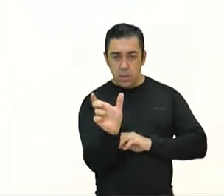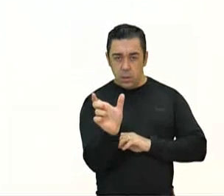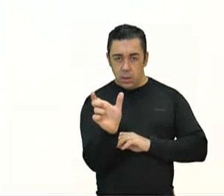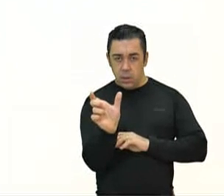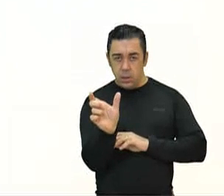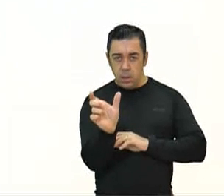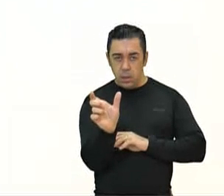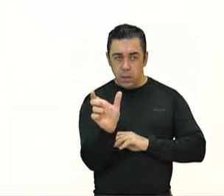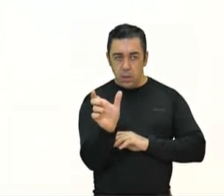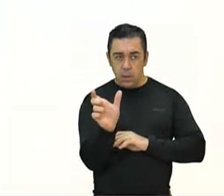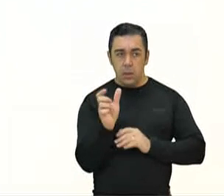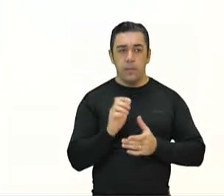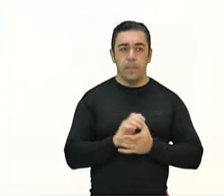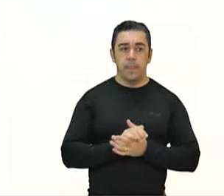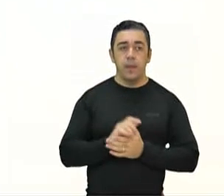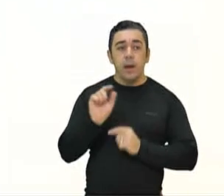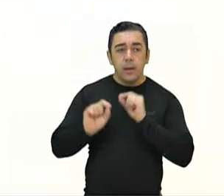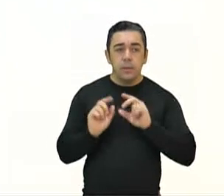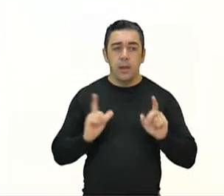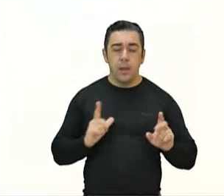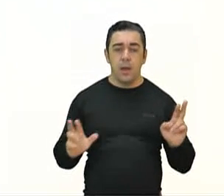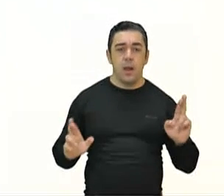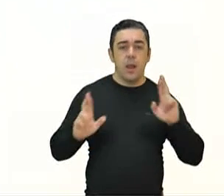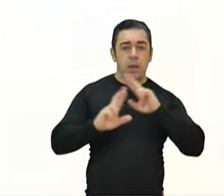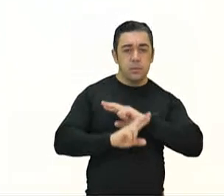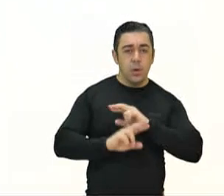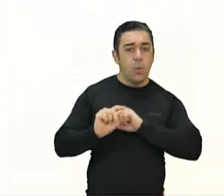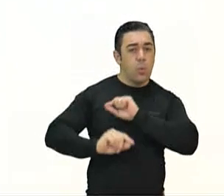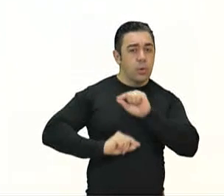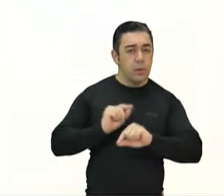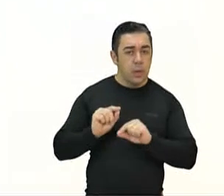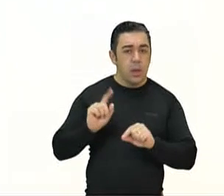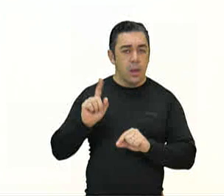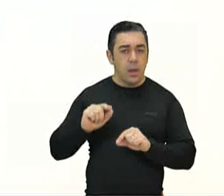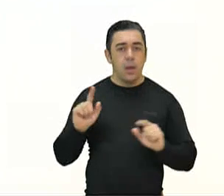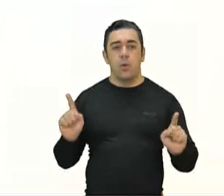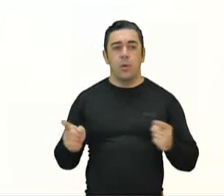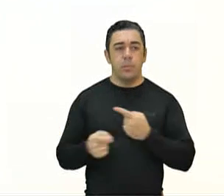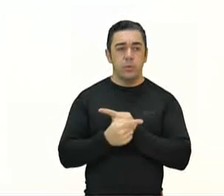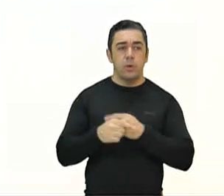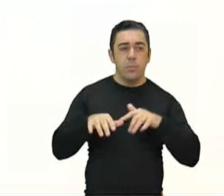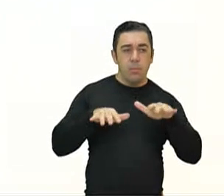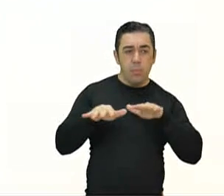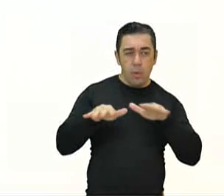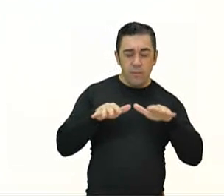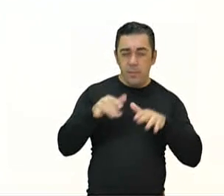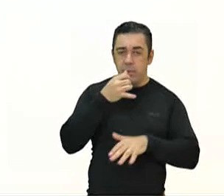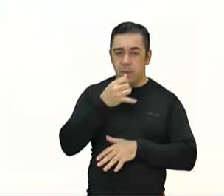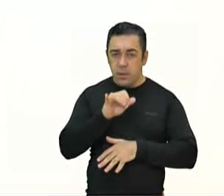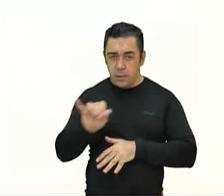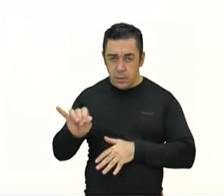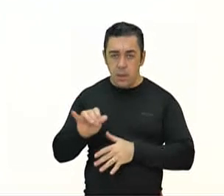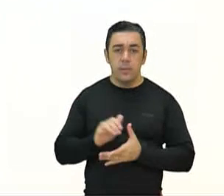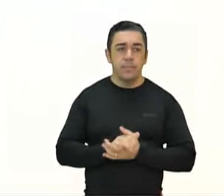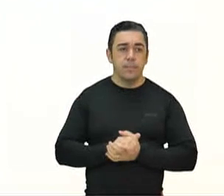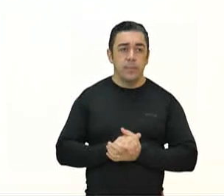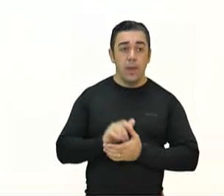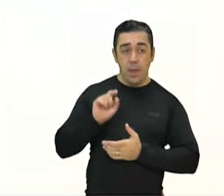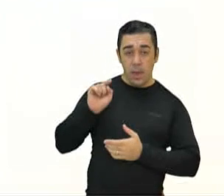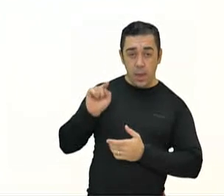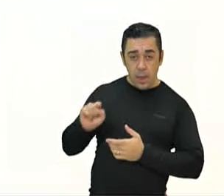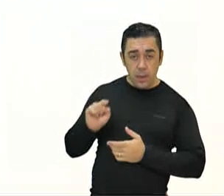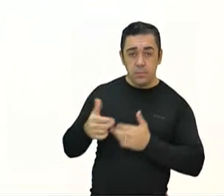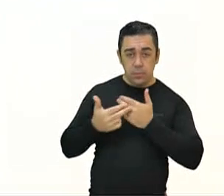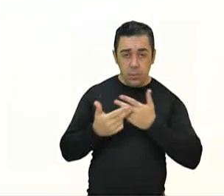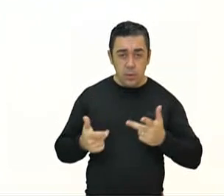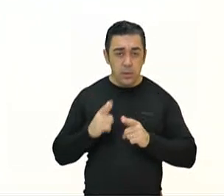escolher a alternativa, que está relacionada com a oposição ao movimento das cargas elétricas. Esses aparelhos